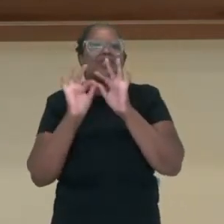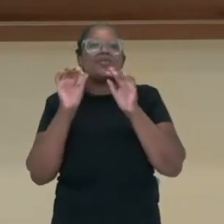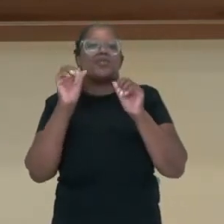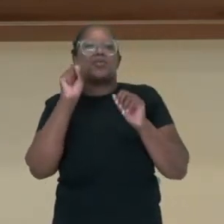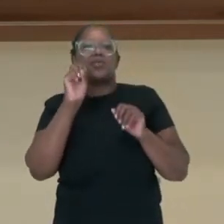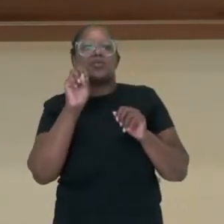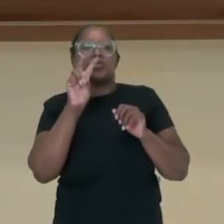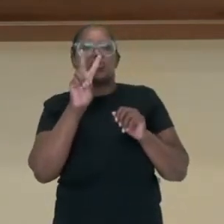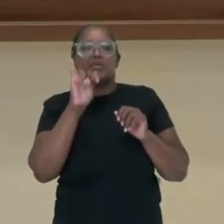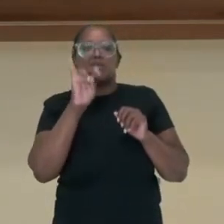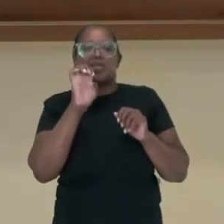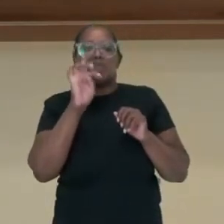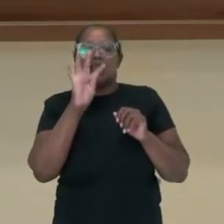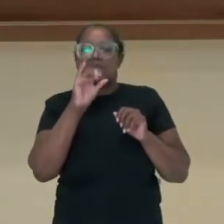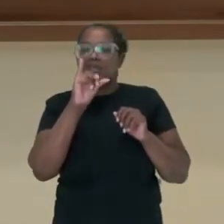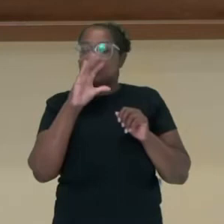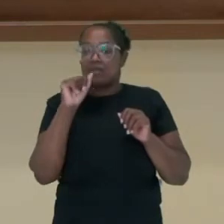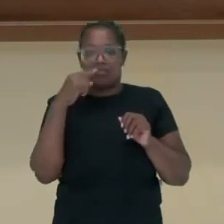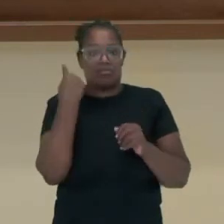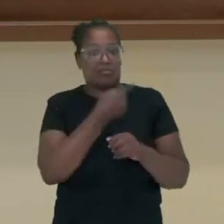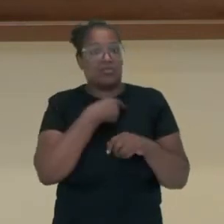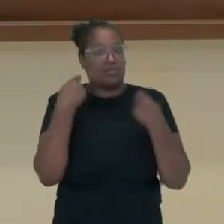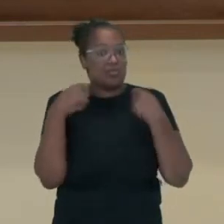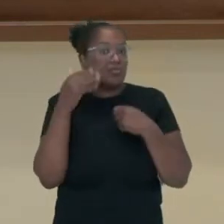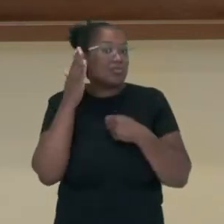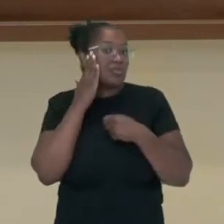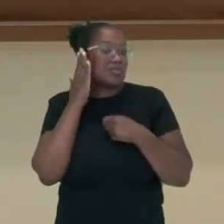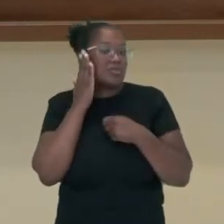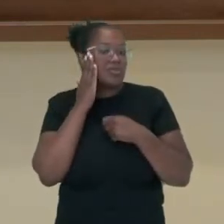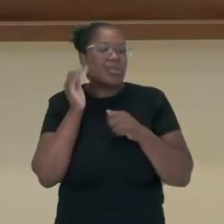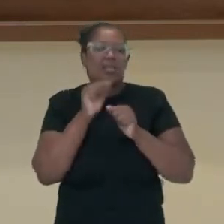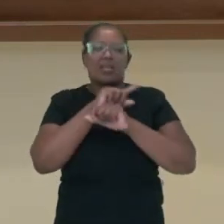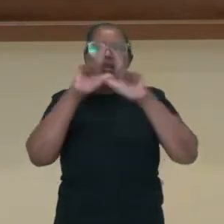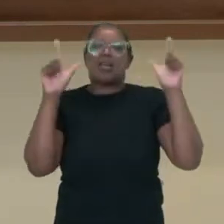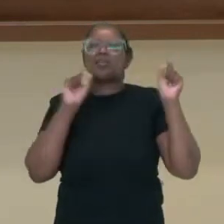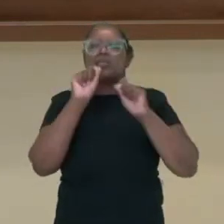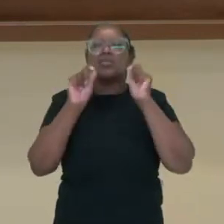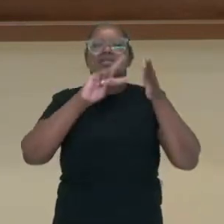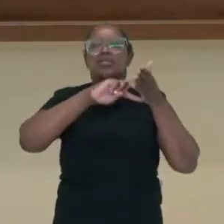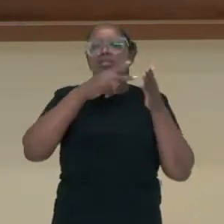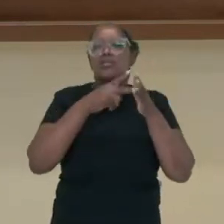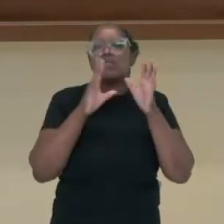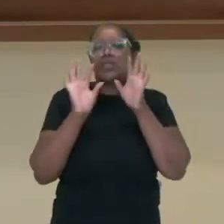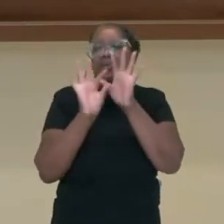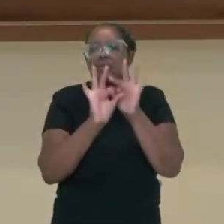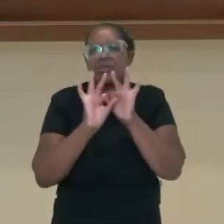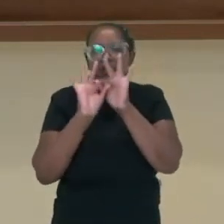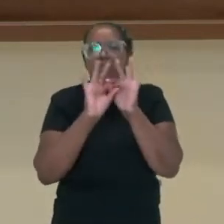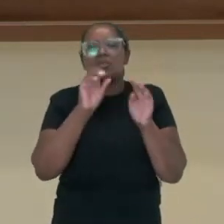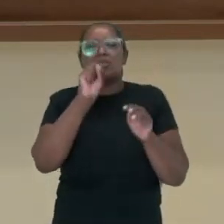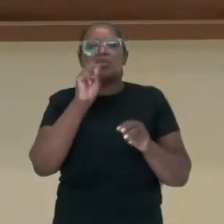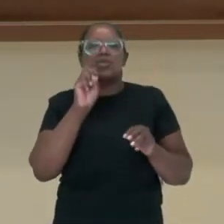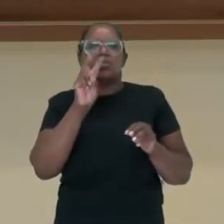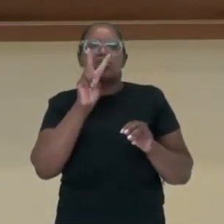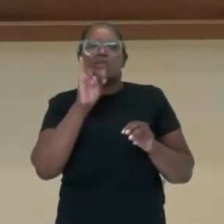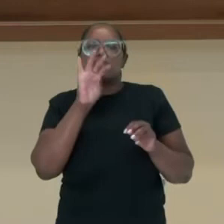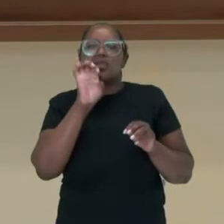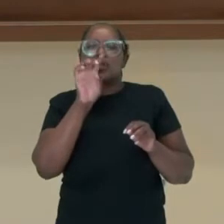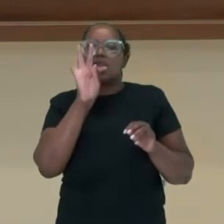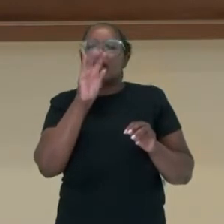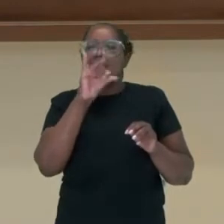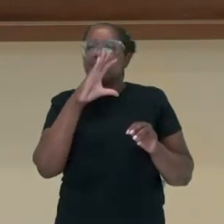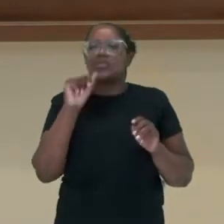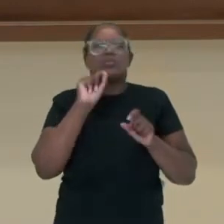nós devemos ter uma noção bem clara do que significa União Soviética, o que fazia parte, mas quais foram